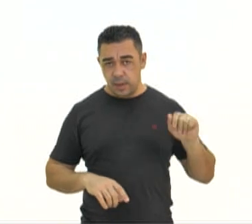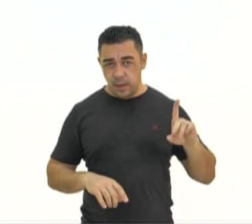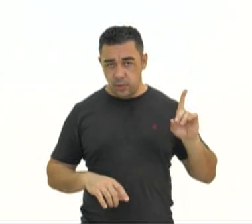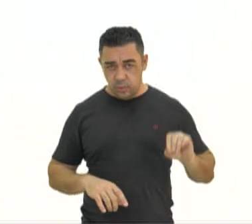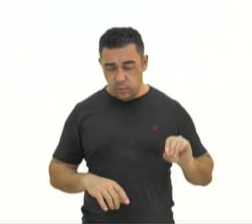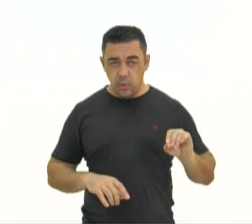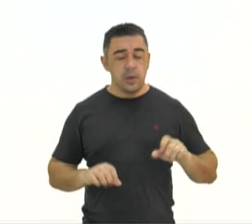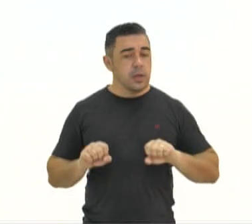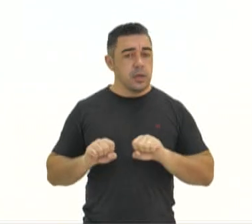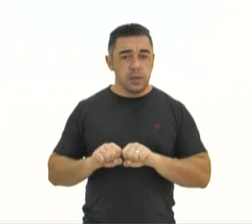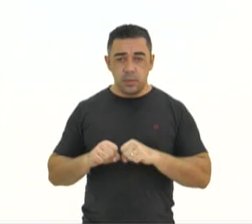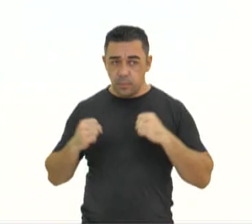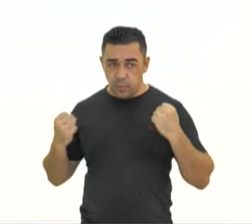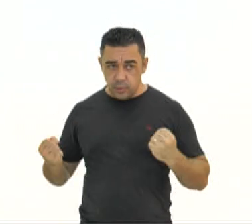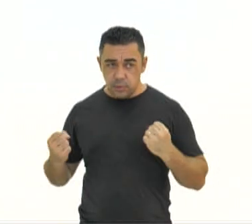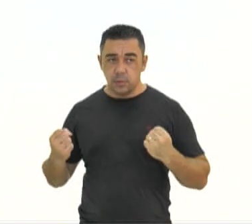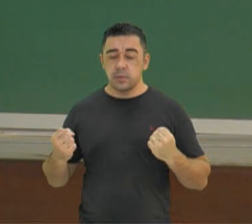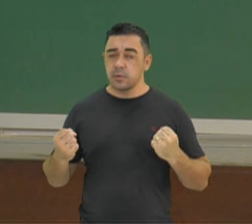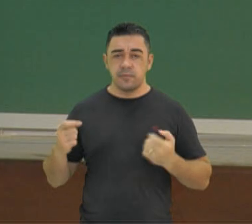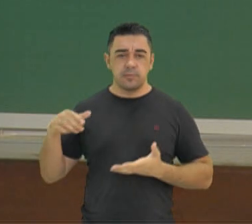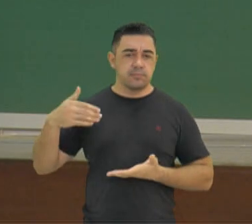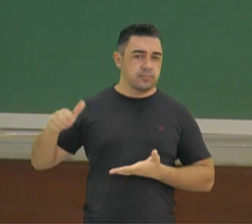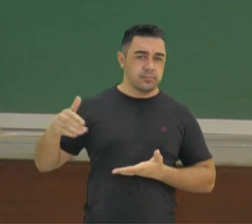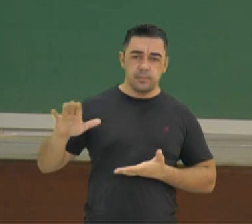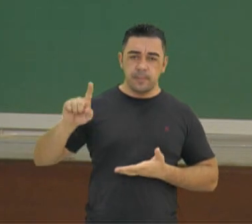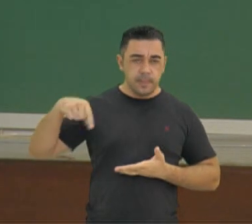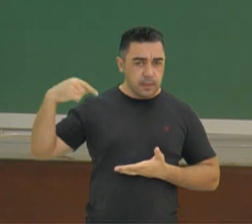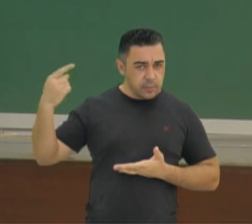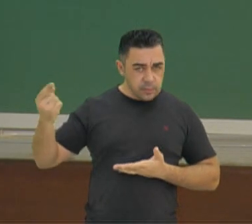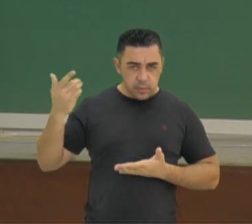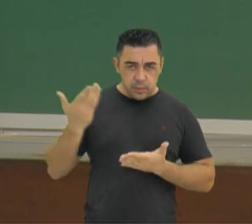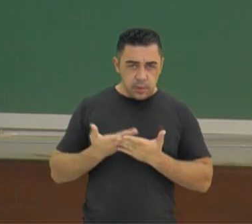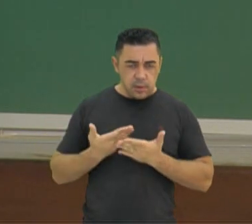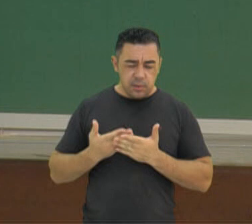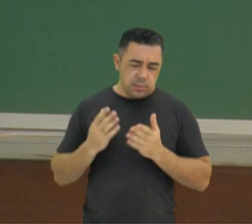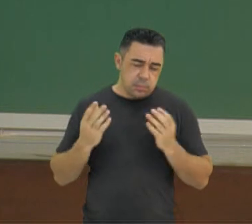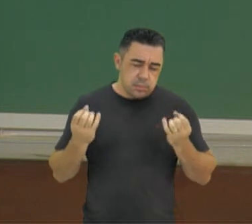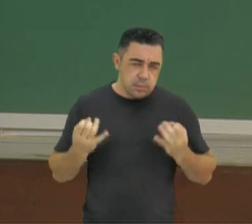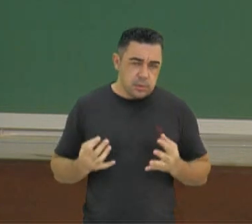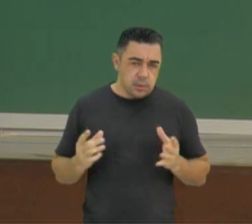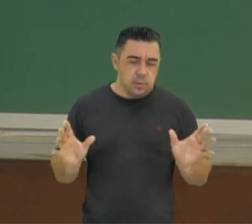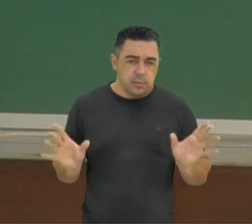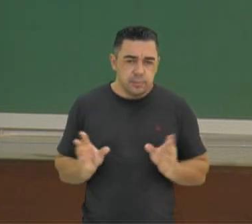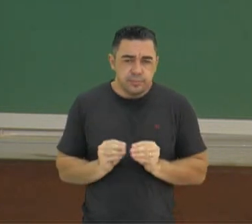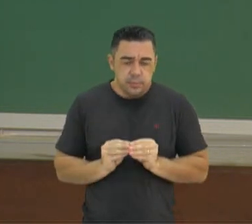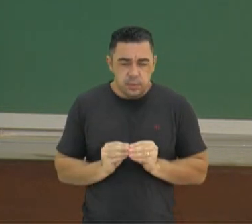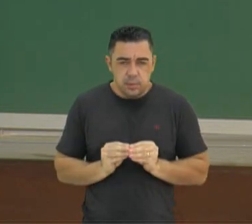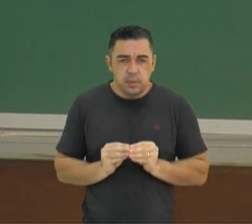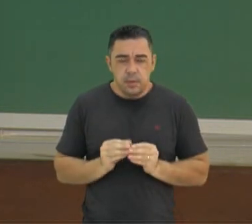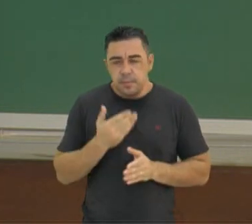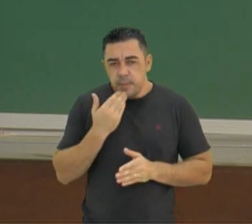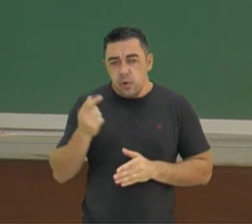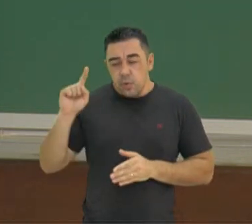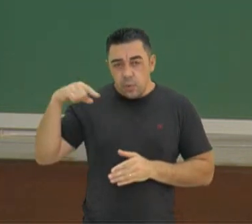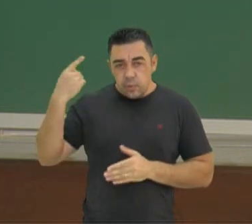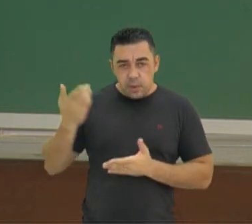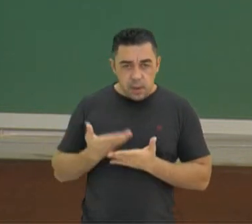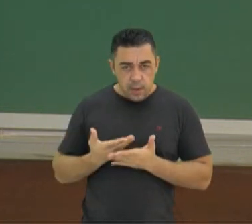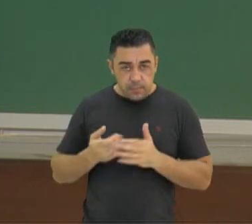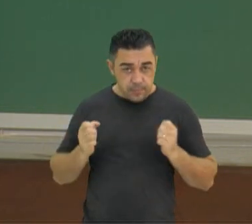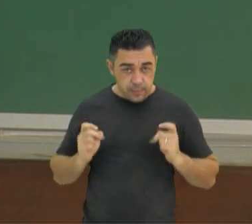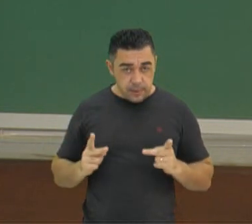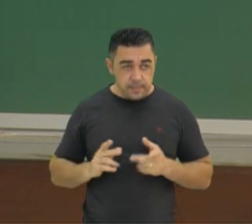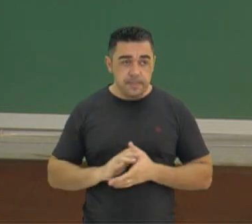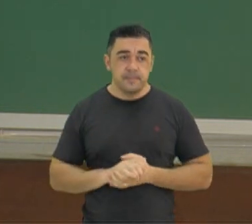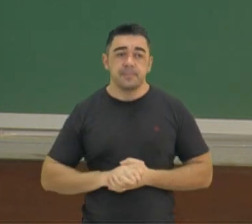possível indeterminado. O sistema impossível a gente vai comentar um pouco menos dele, vai deixar para comentar ele melhor na próxima aula, tudo